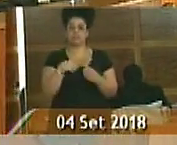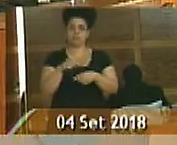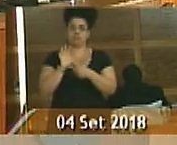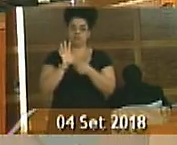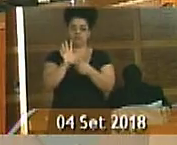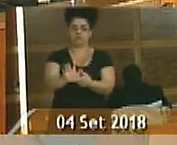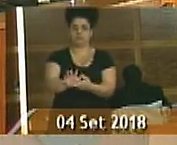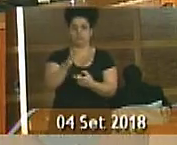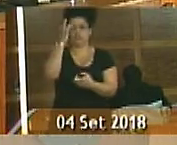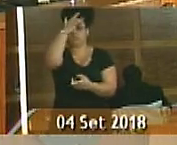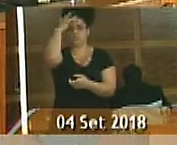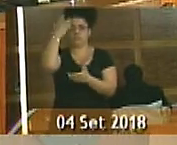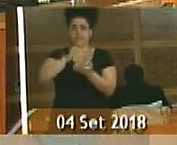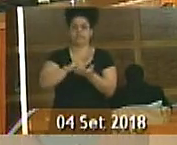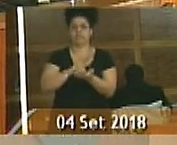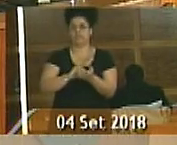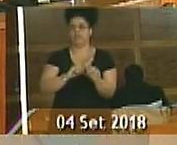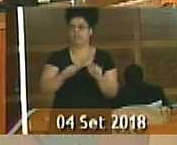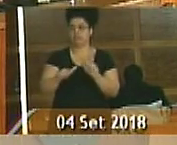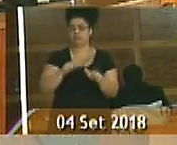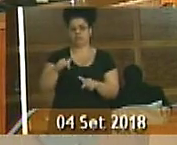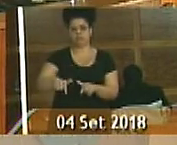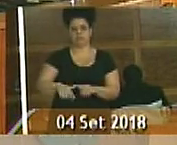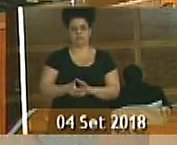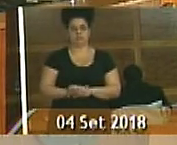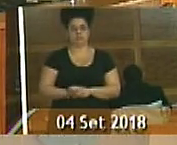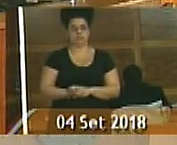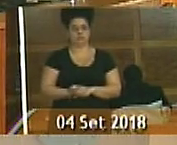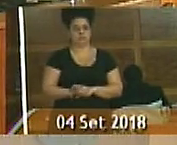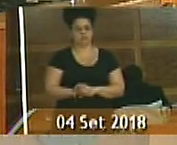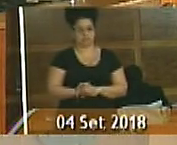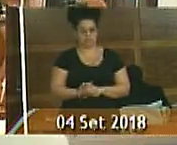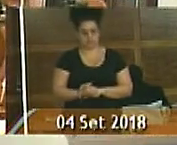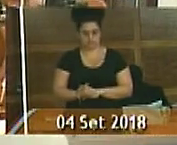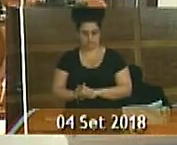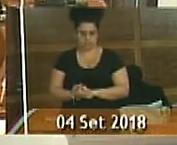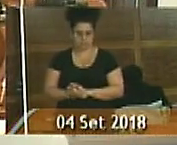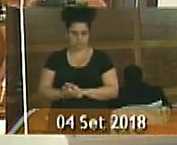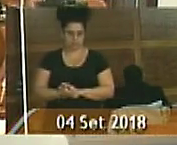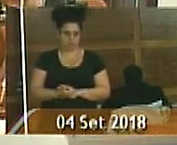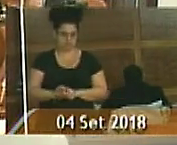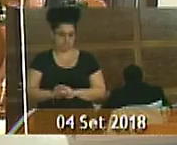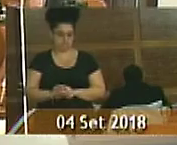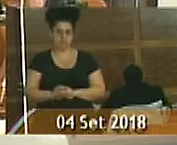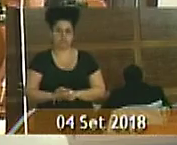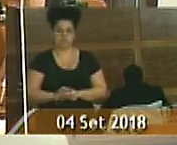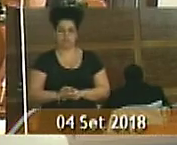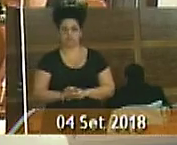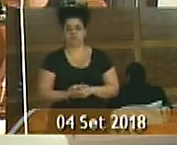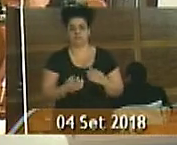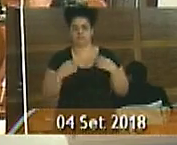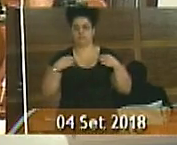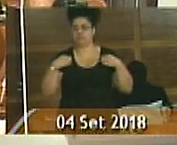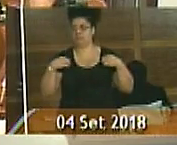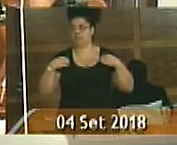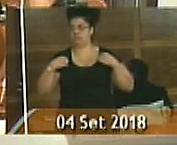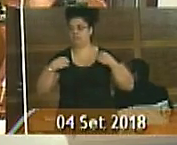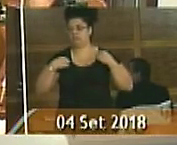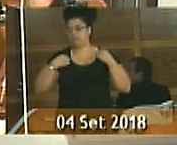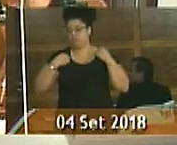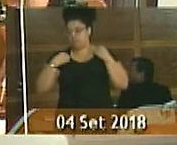mais desempregadas aqui ainda, tá? Conto com vocês aí. Obrigado, Camu. Estou com você, vereador. Com a palavra, vereador Camu.